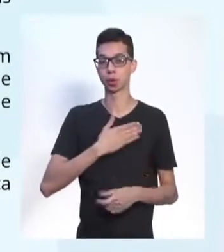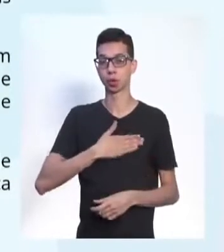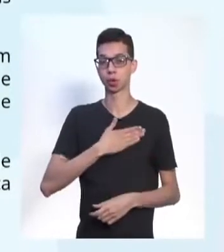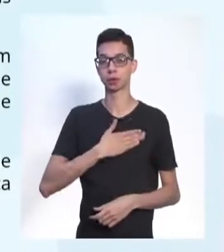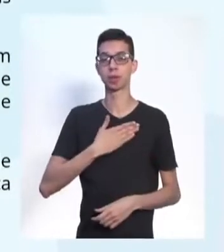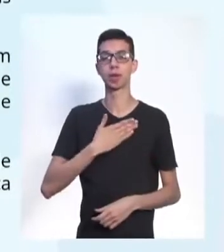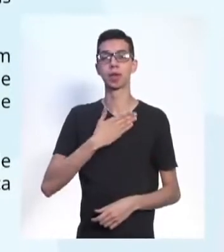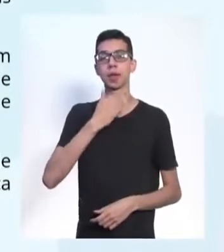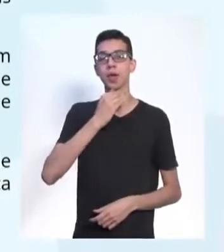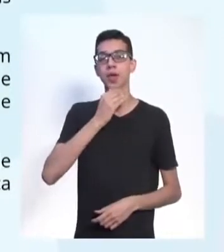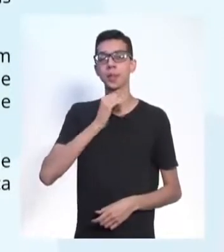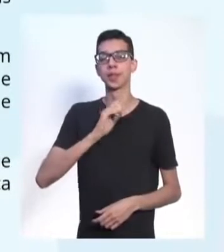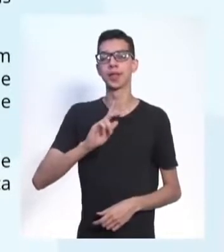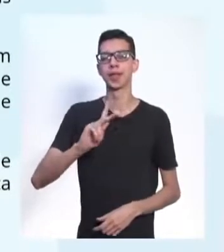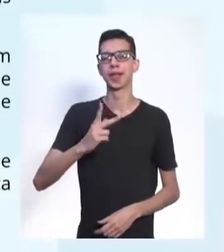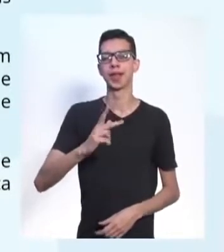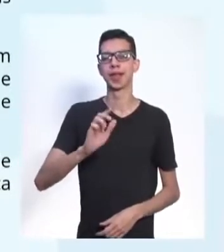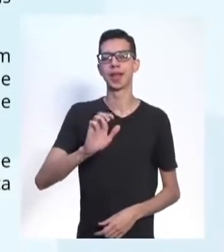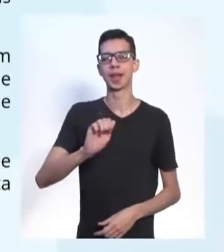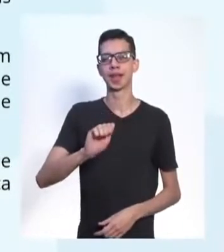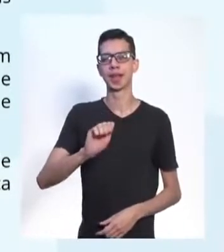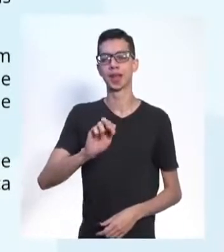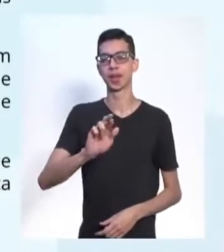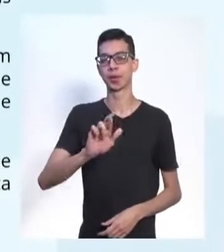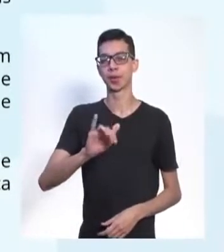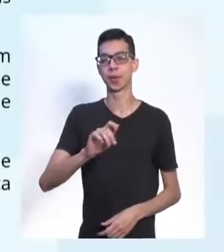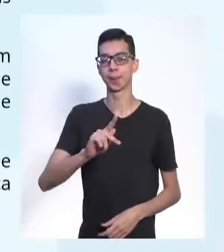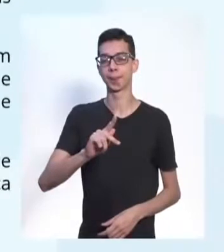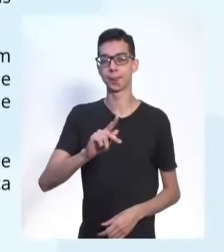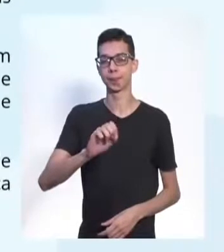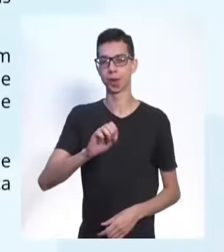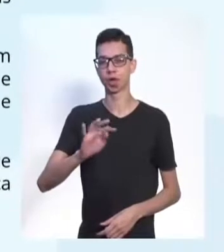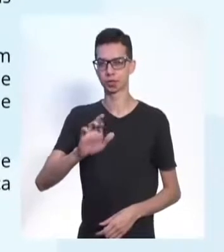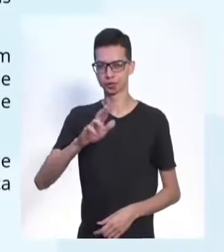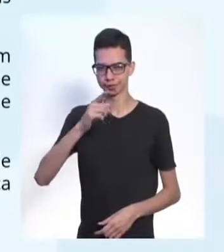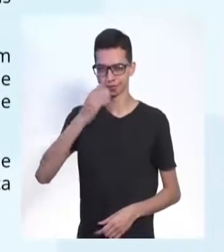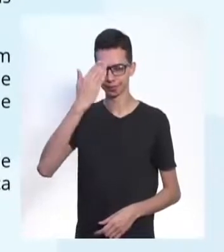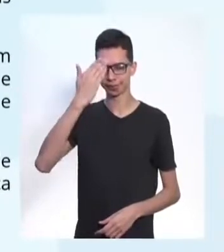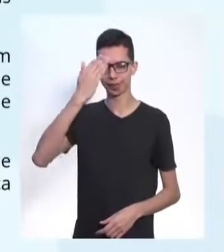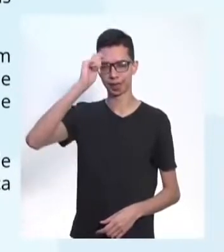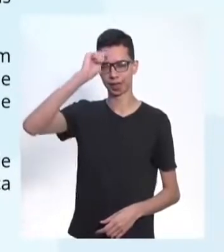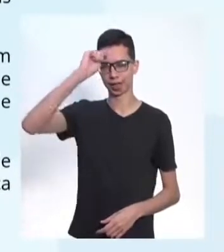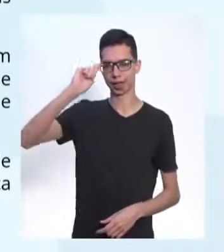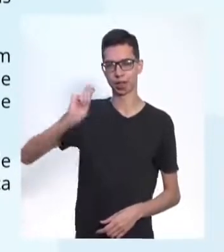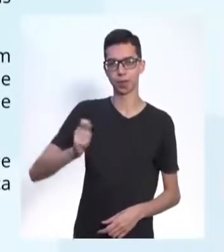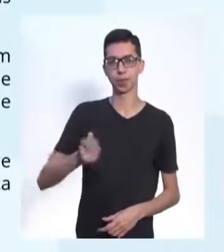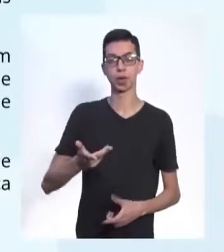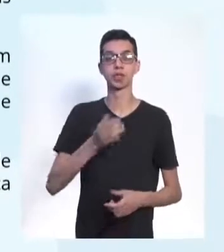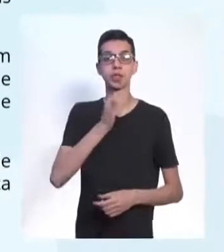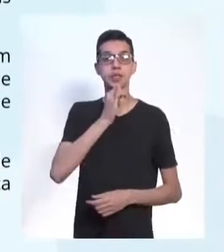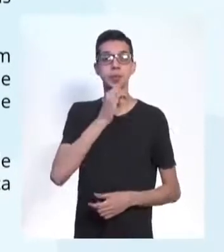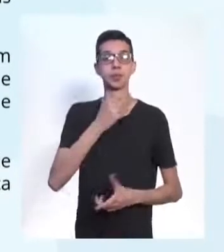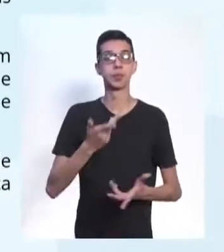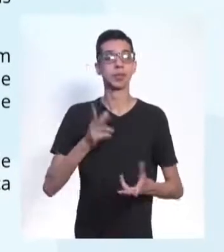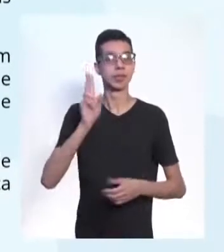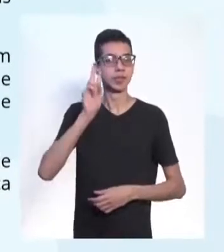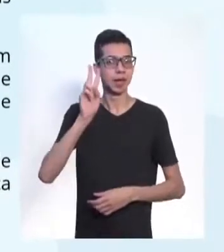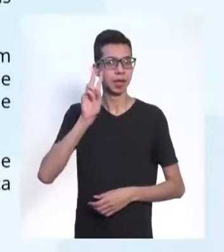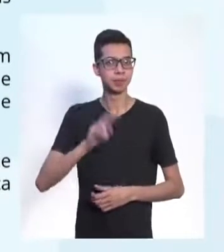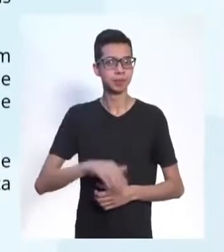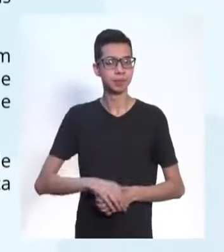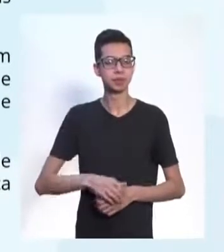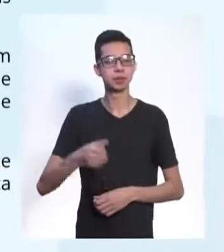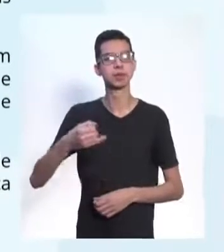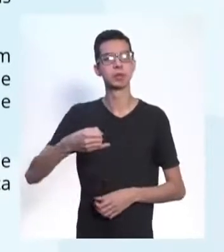Se eu mostrar para vocês um cachecol com listras vermelhas e amarelas, vai lembrar será o Harry Potter? Geralmente